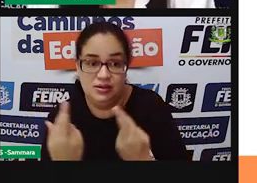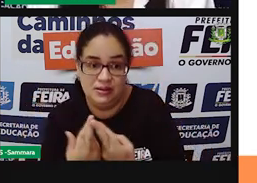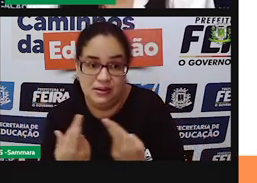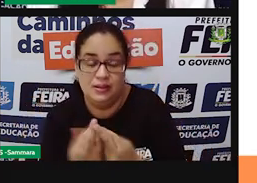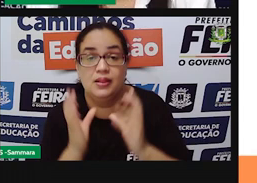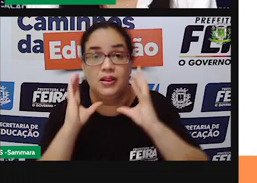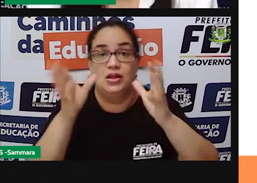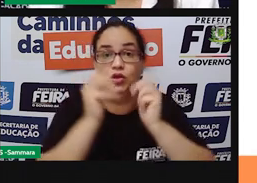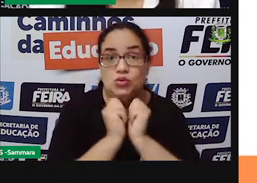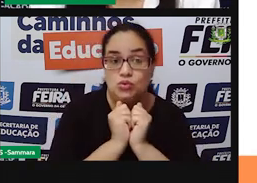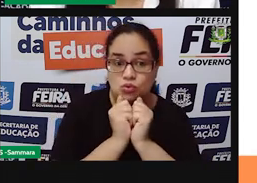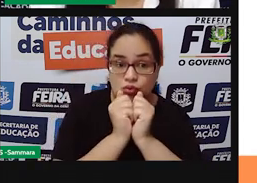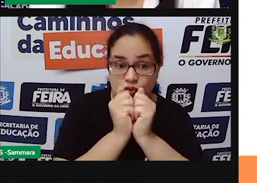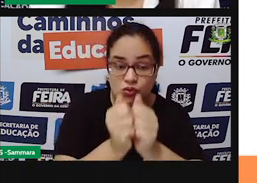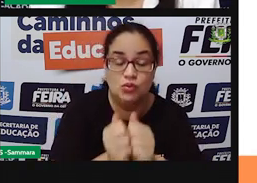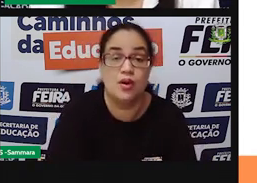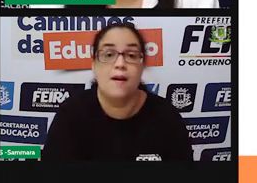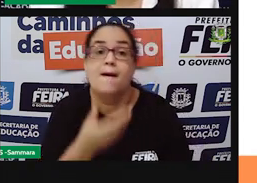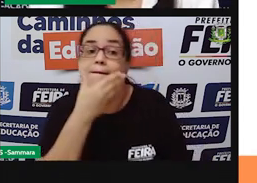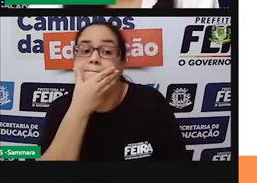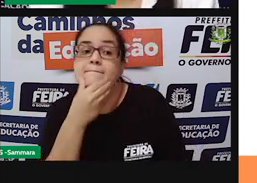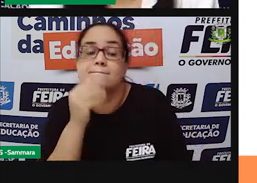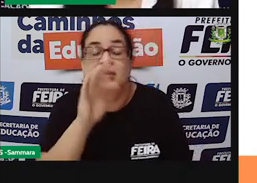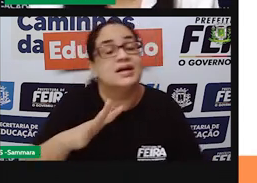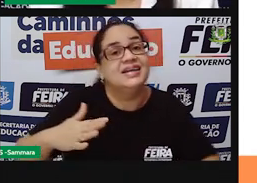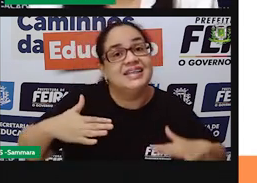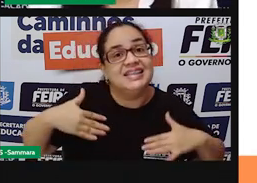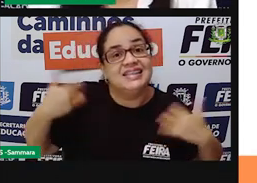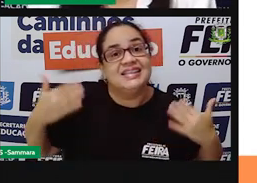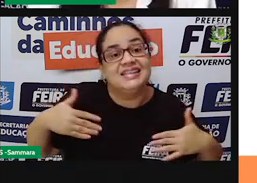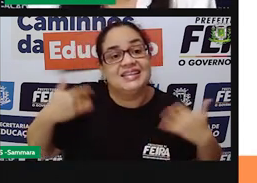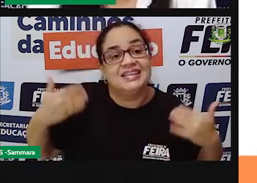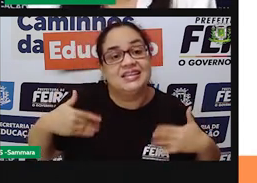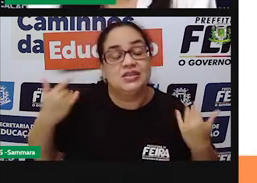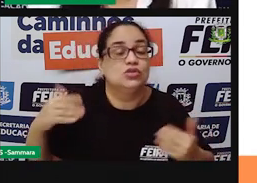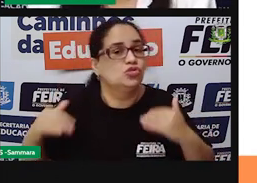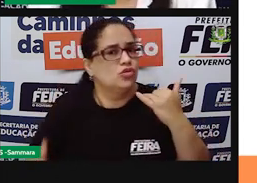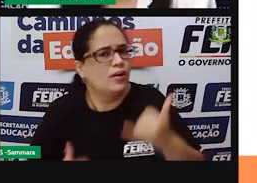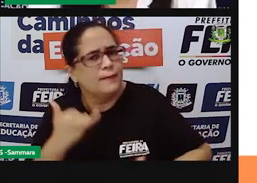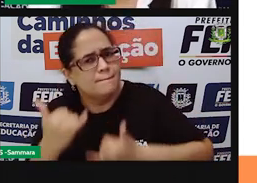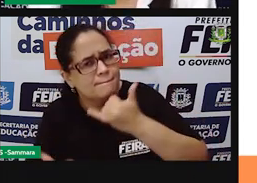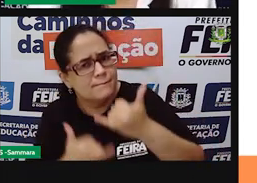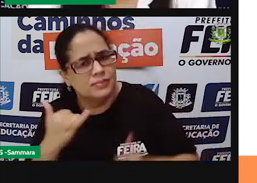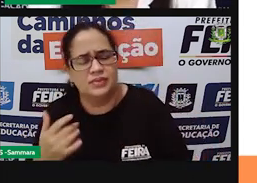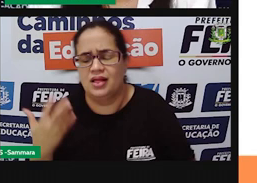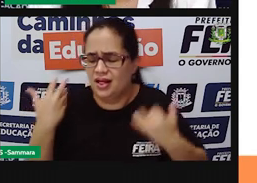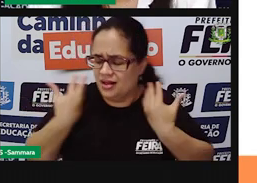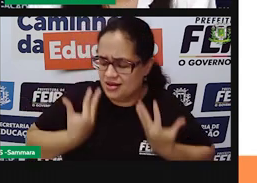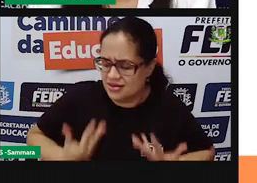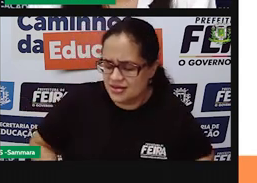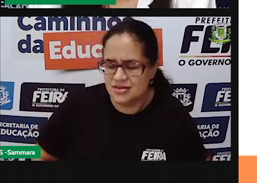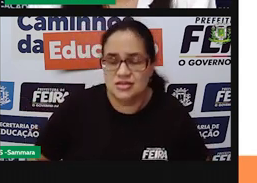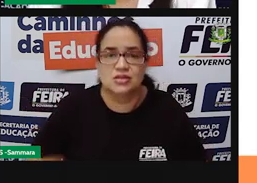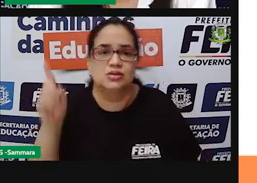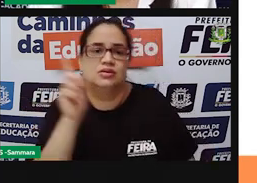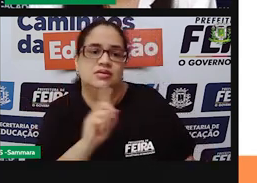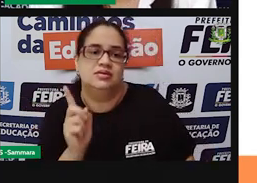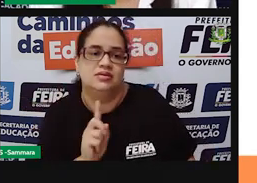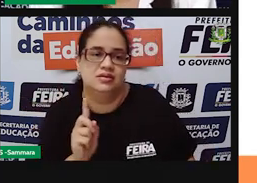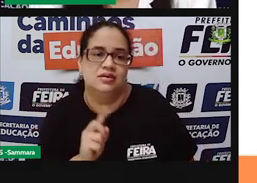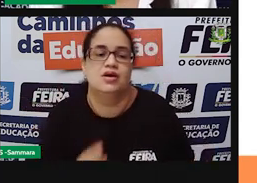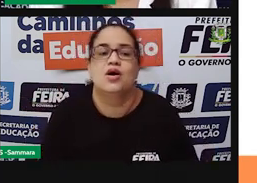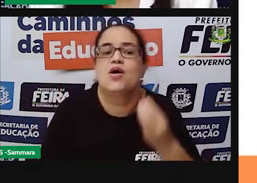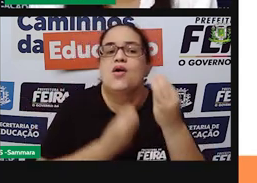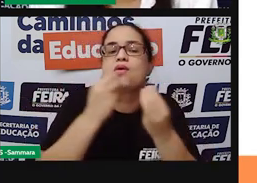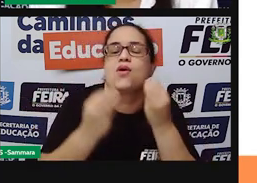com eles. Os meninos animados jogam, jogam e não se cansam. Ah, como é